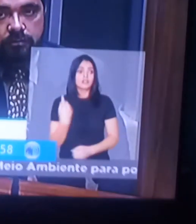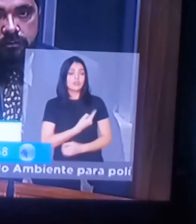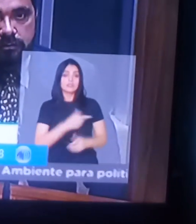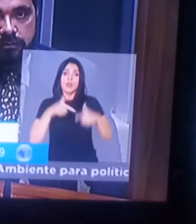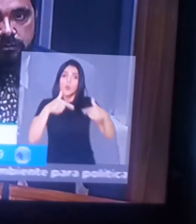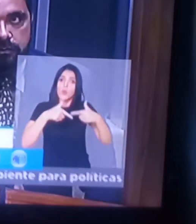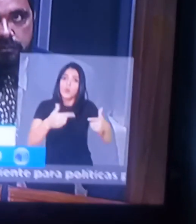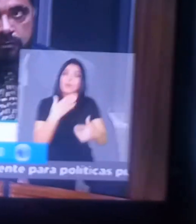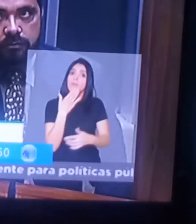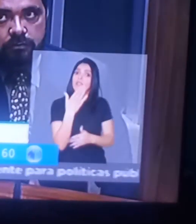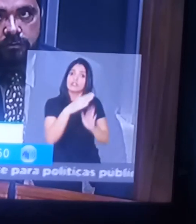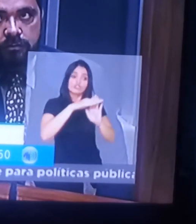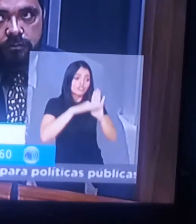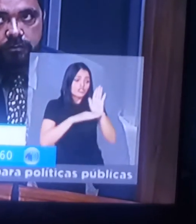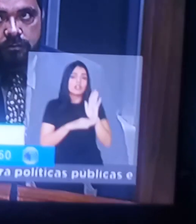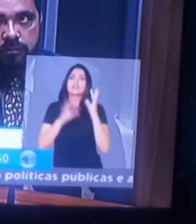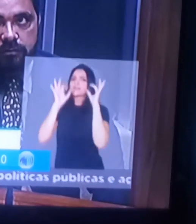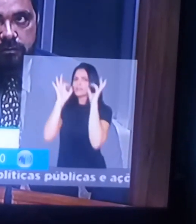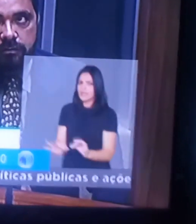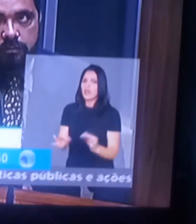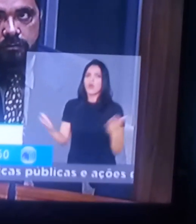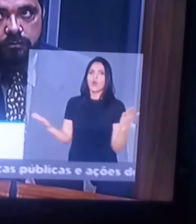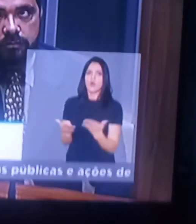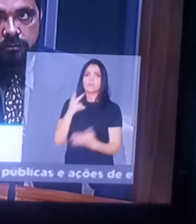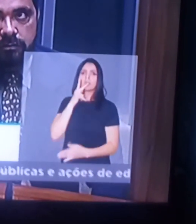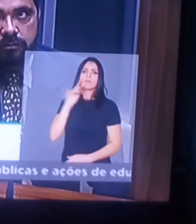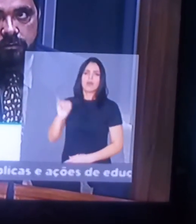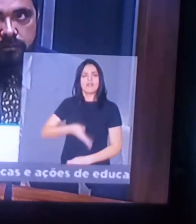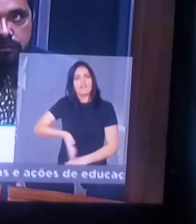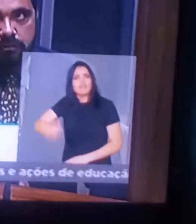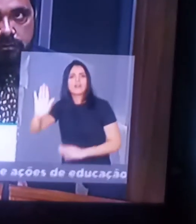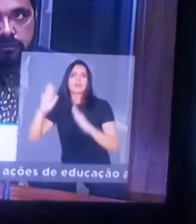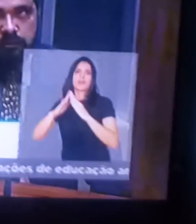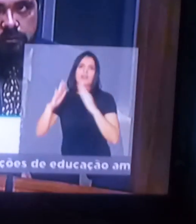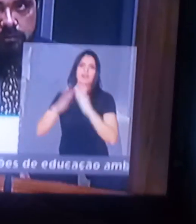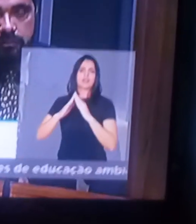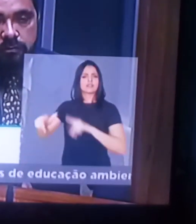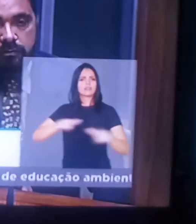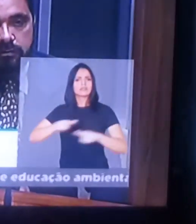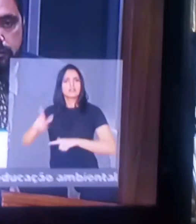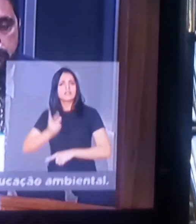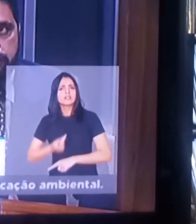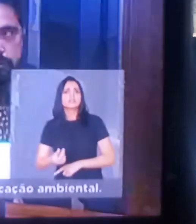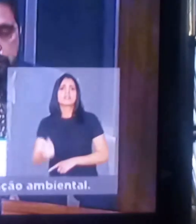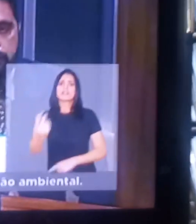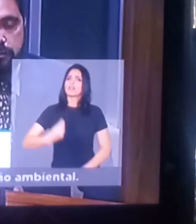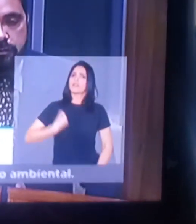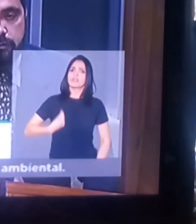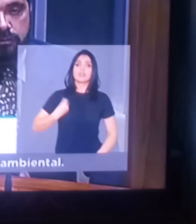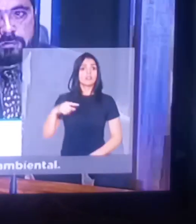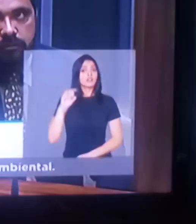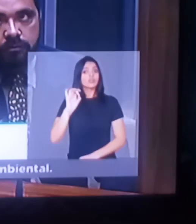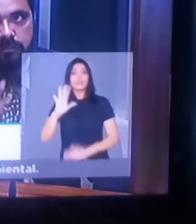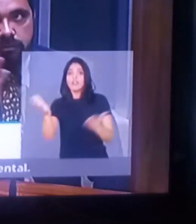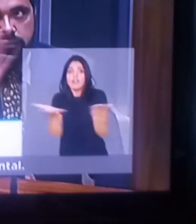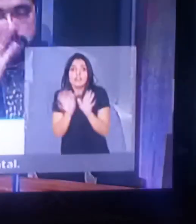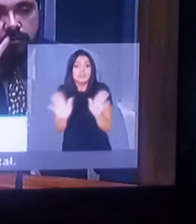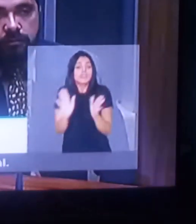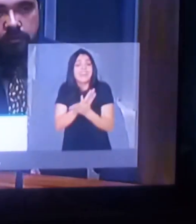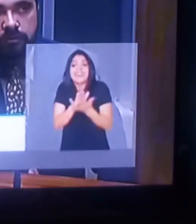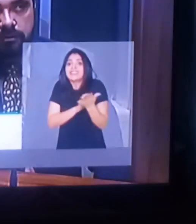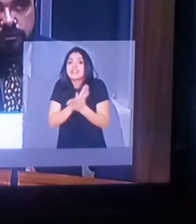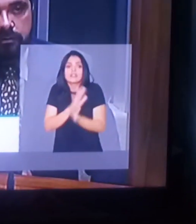reivindicações, que eu tenho certeza que hoje o pai de família vai para casa trabalhar e seguir sua vida. É só isso que a gente quer. A gente não quer